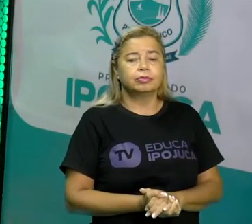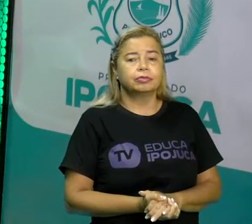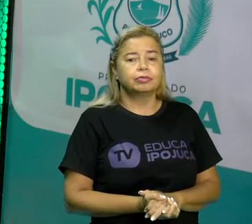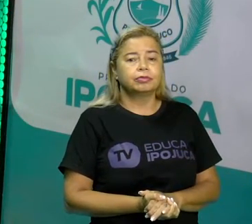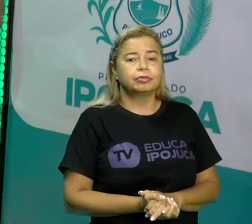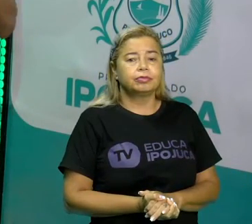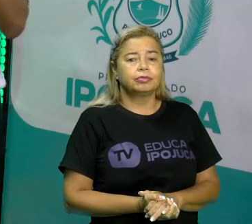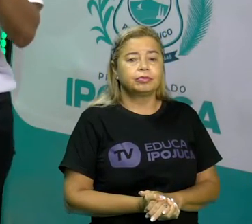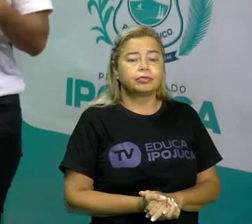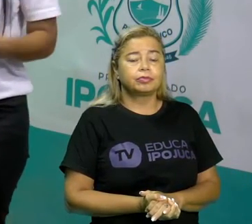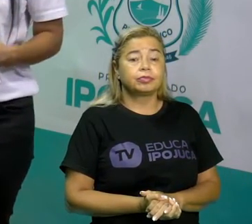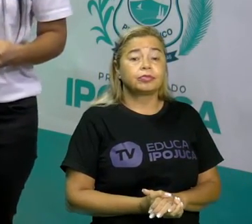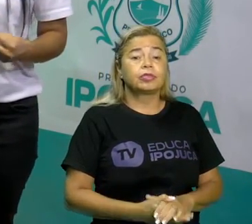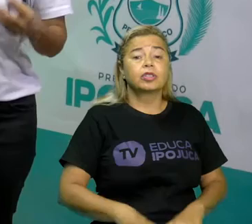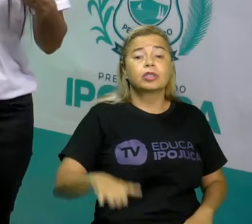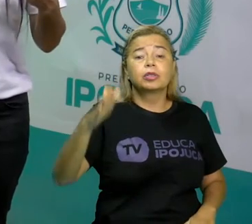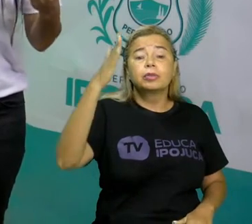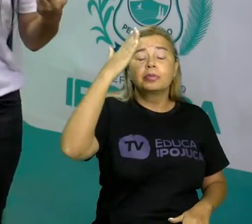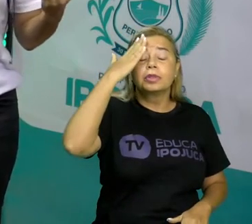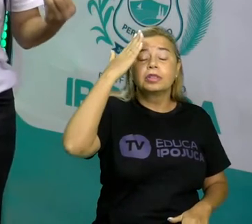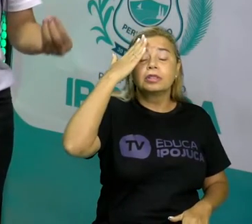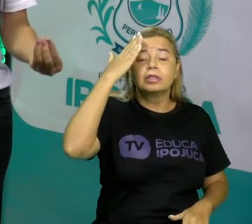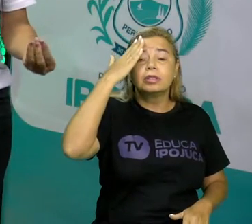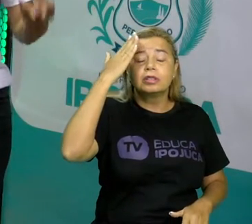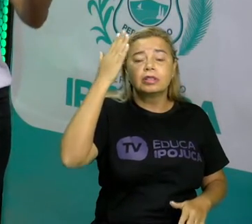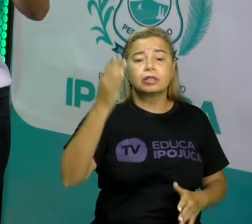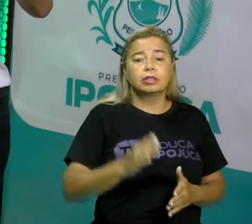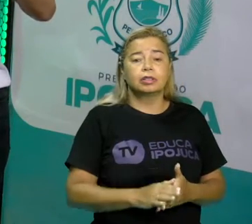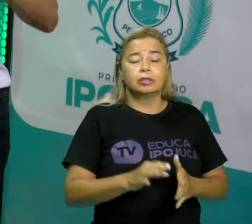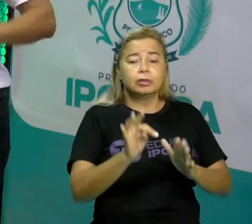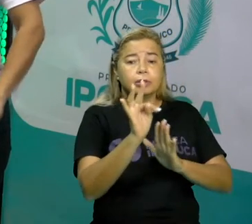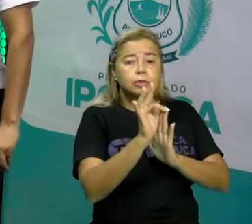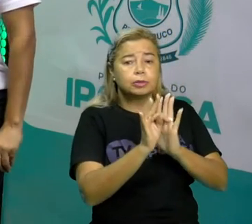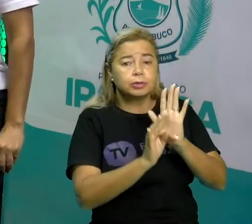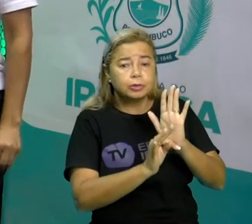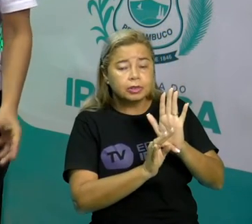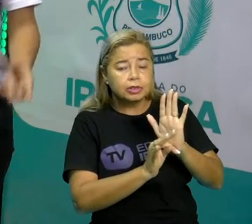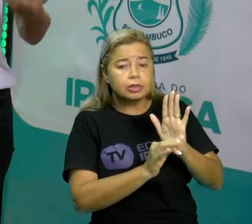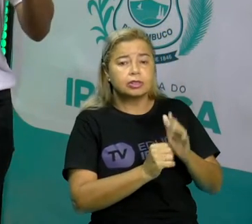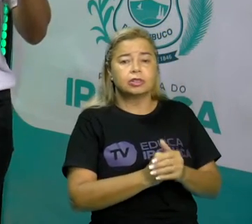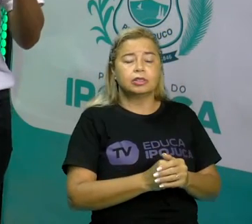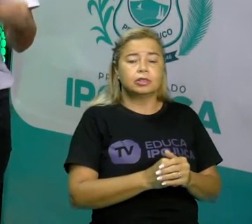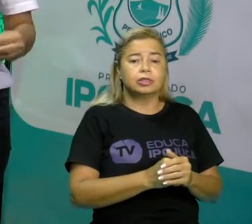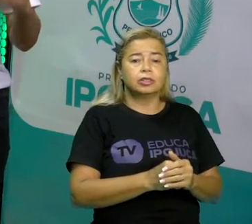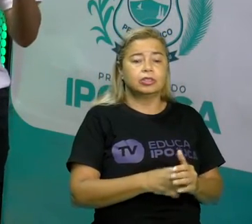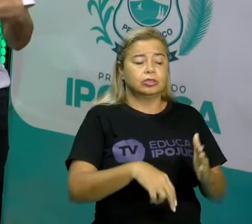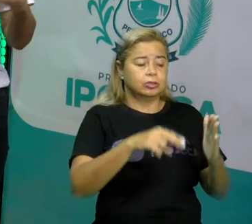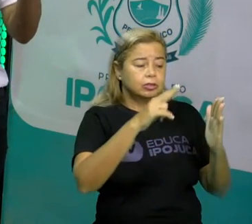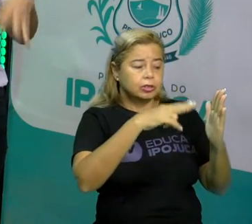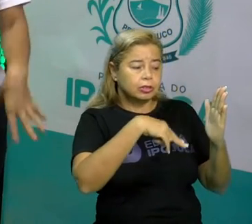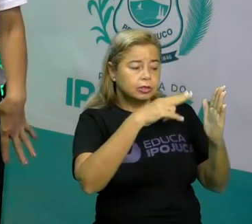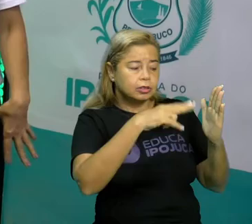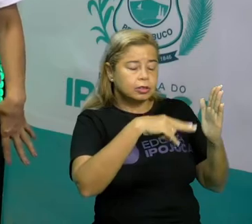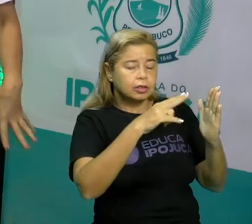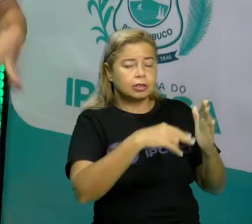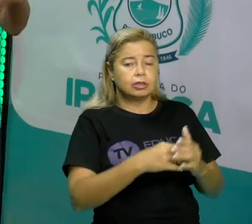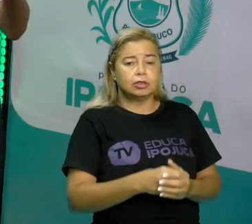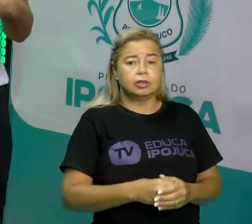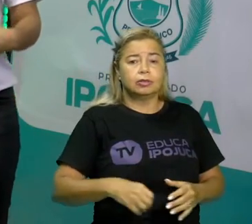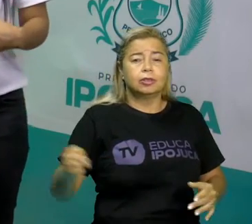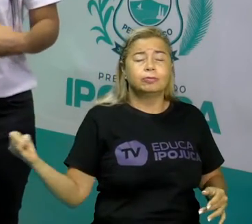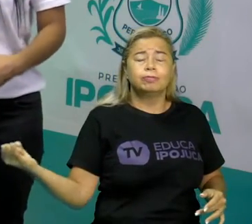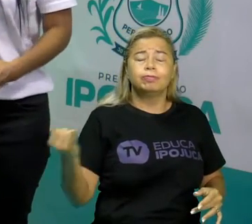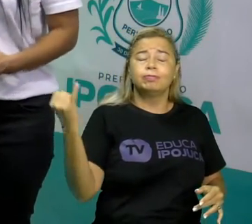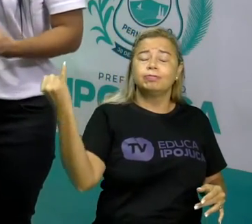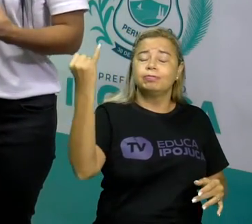Compreender o sentido do texto, compreender aquilo que a gente está lendo é muito, muito importante.